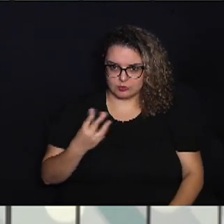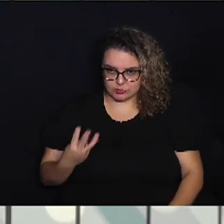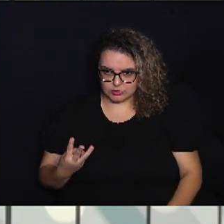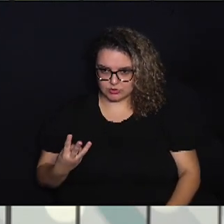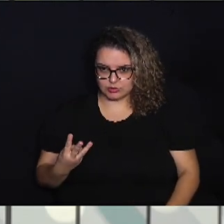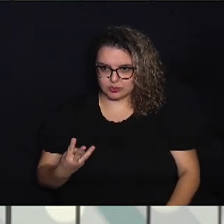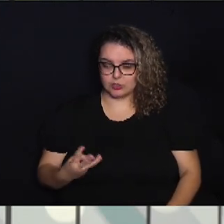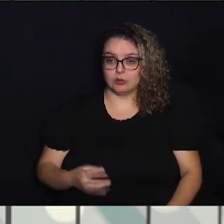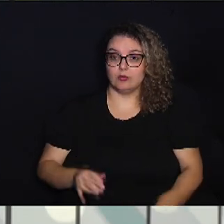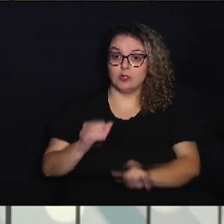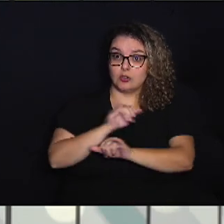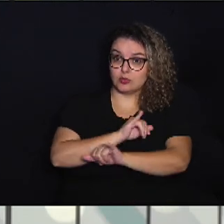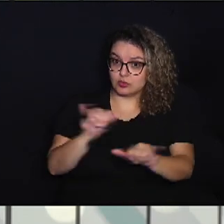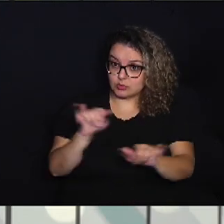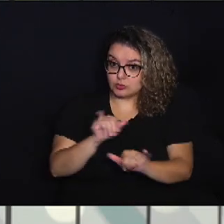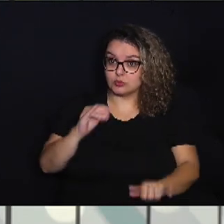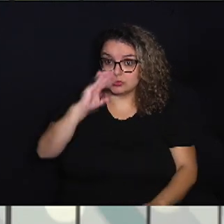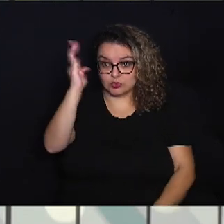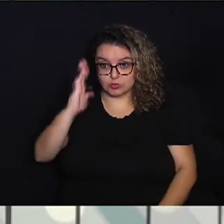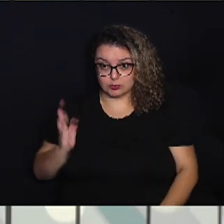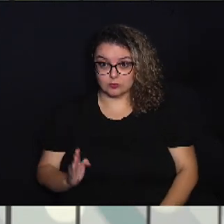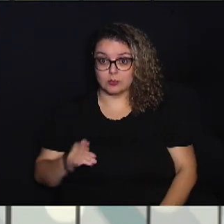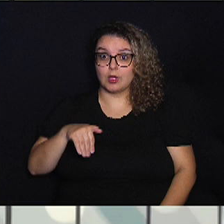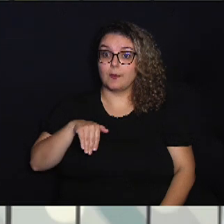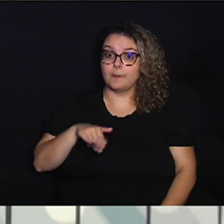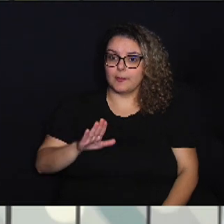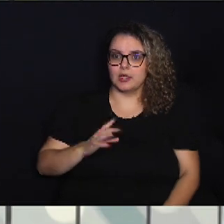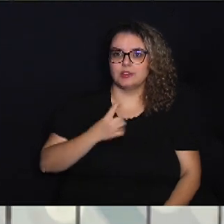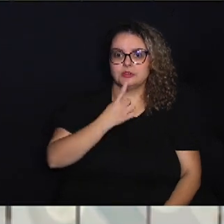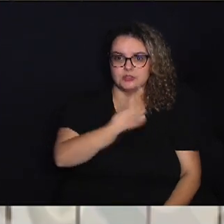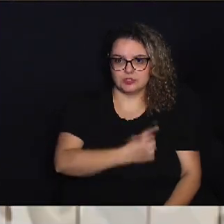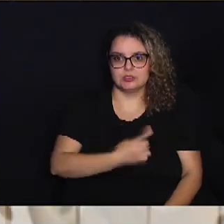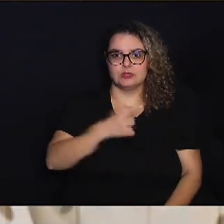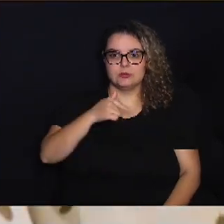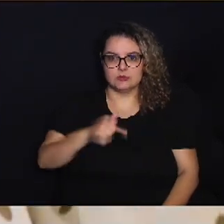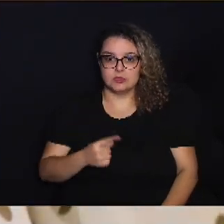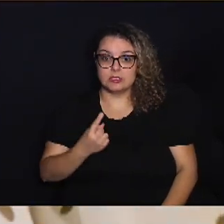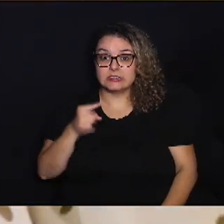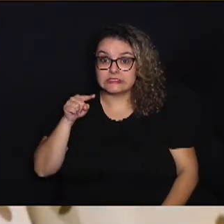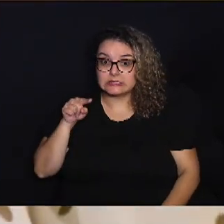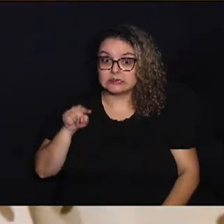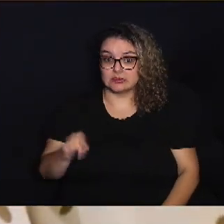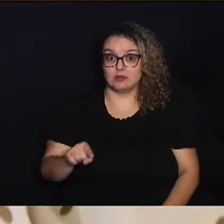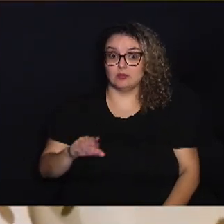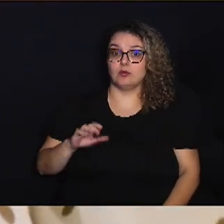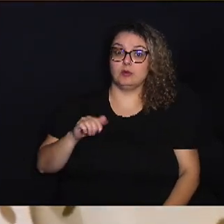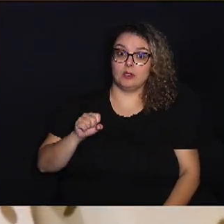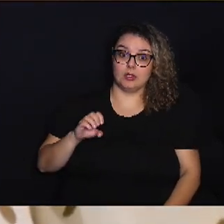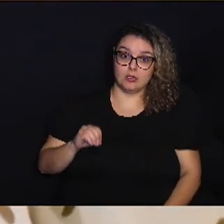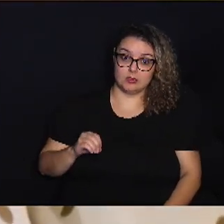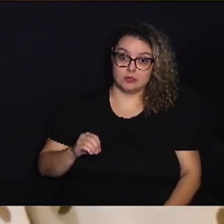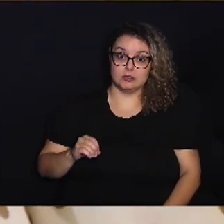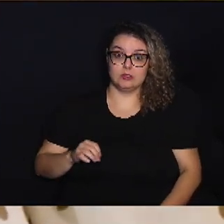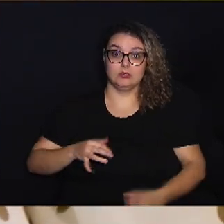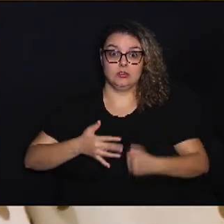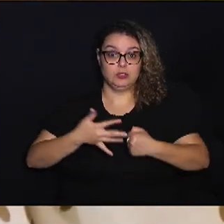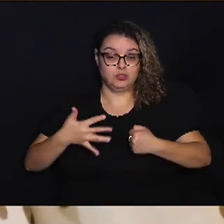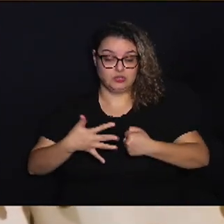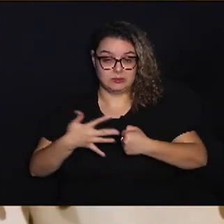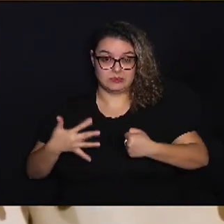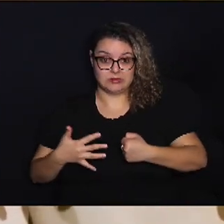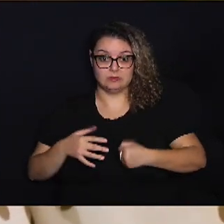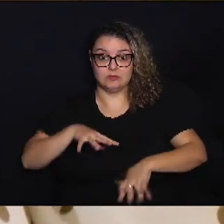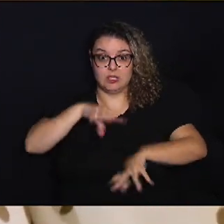foram notificados no Brasil mais de 171 mil casos de síndrome